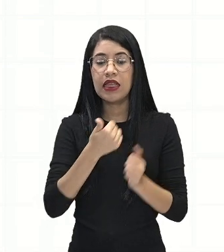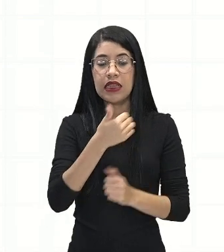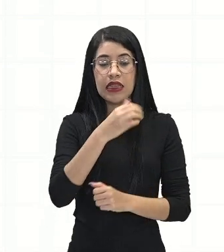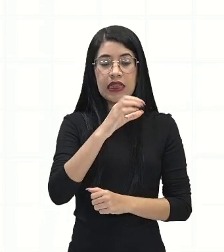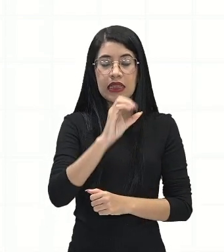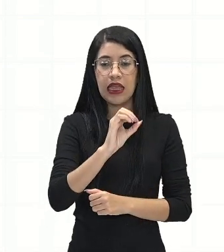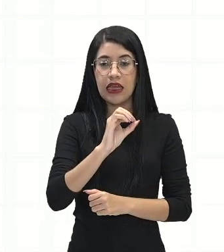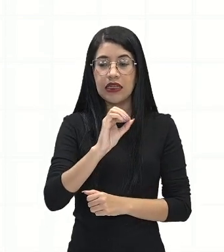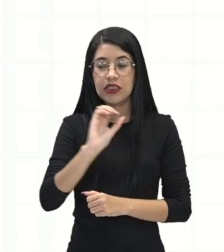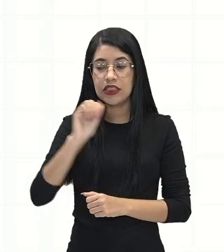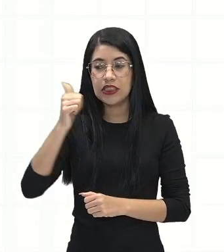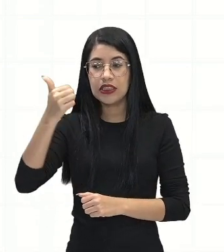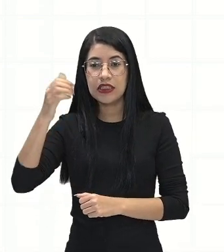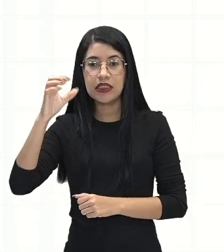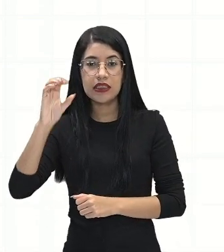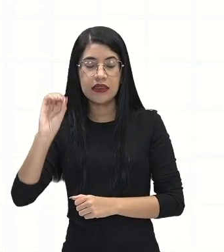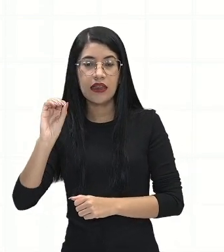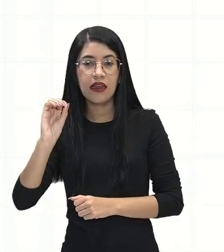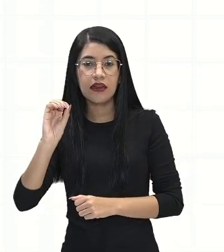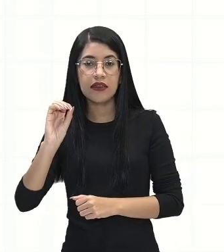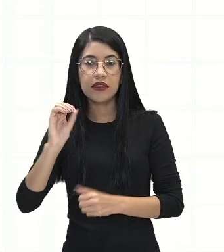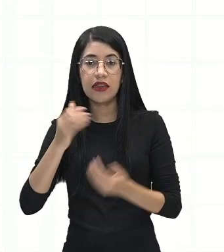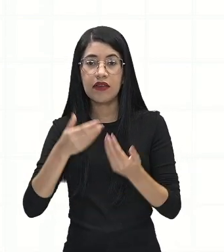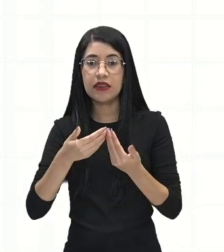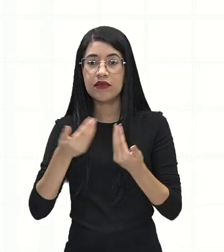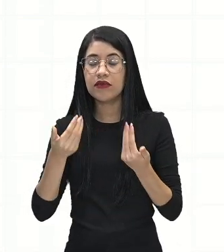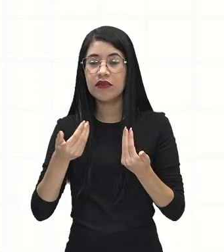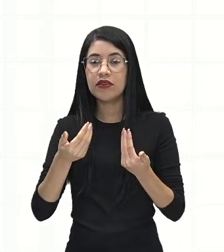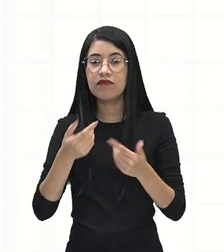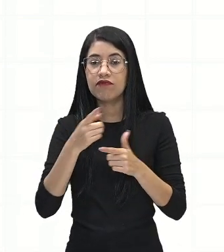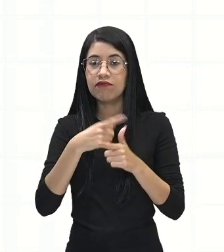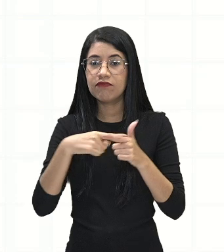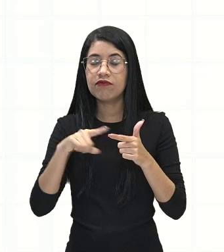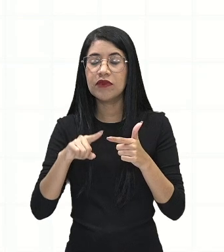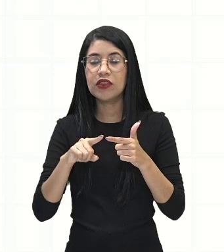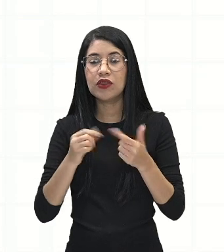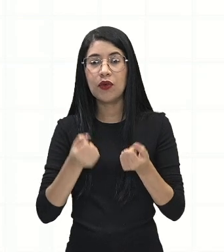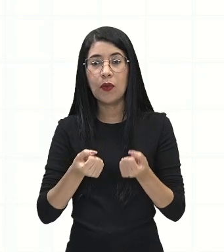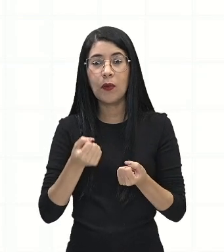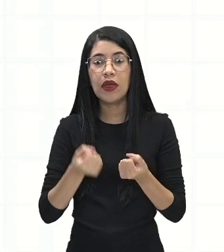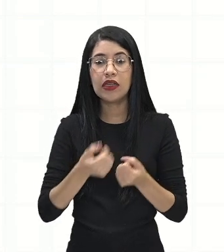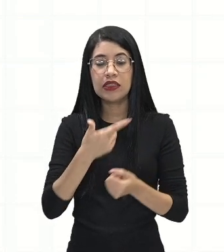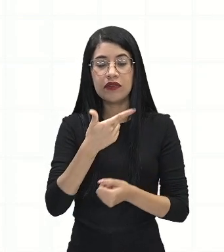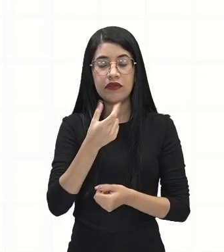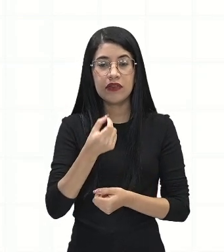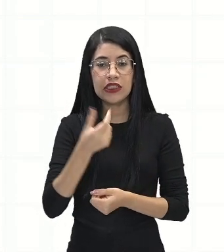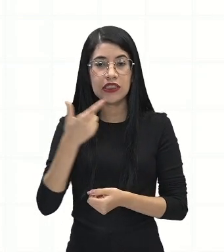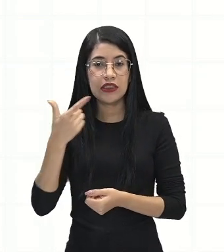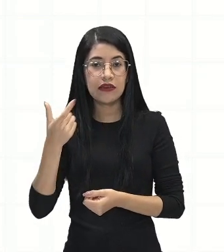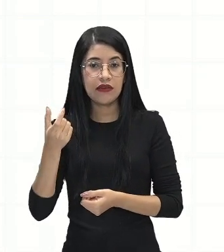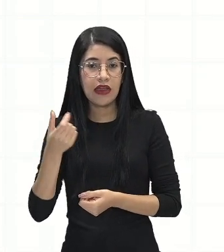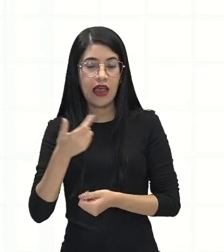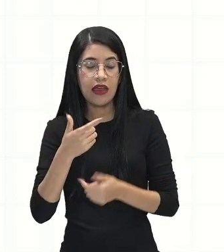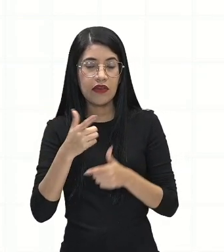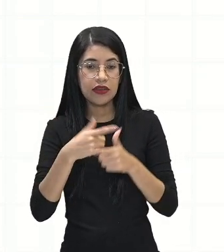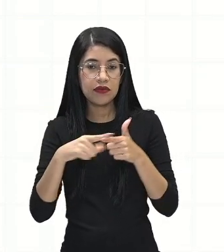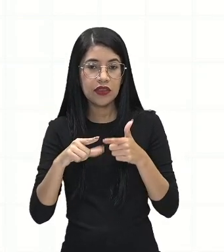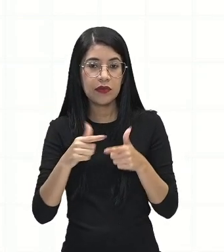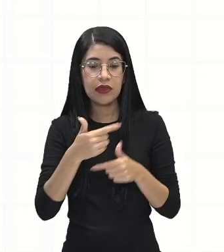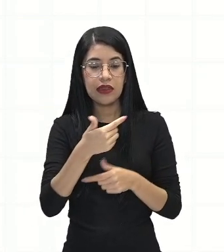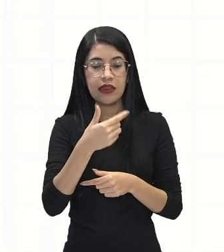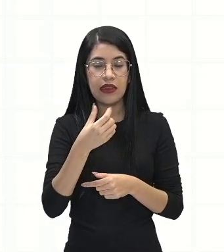quilos e vai dividir aqui o peso com a outra roldana que vai levantar aqui